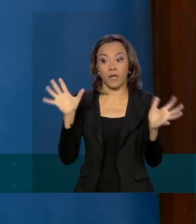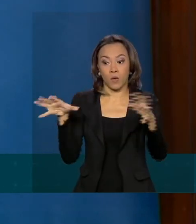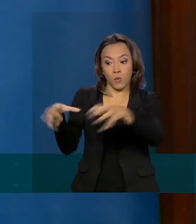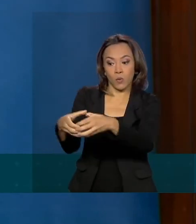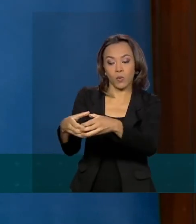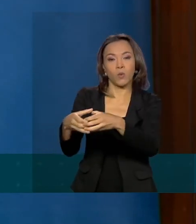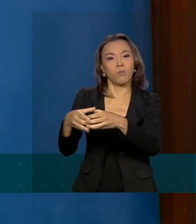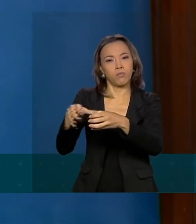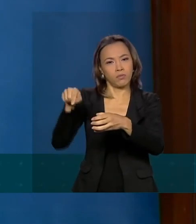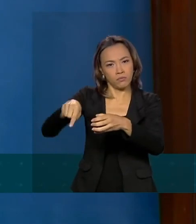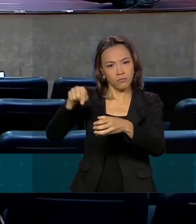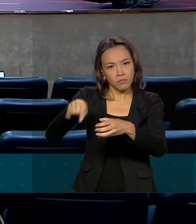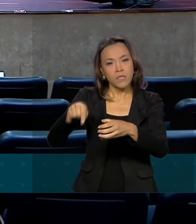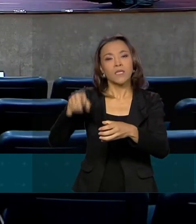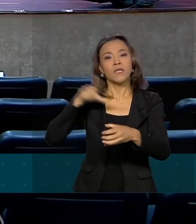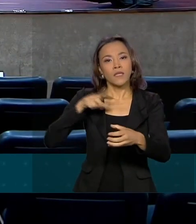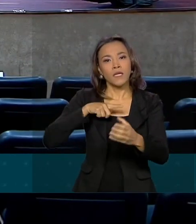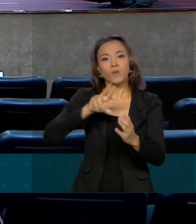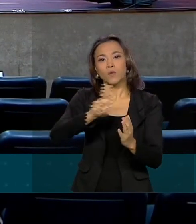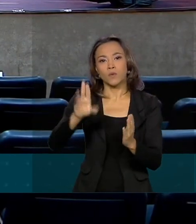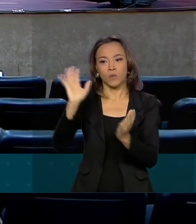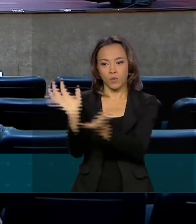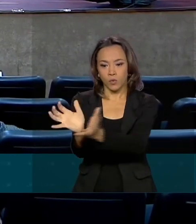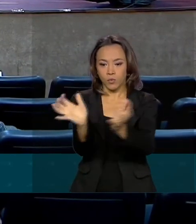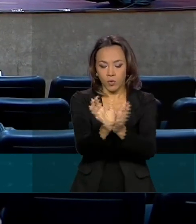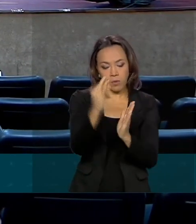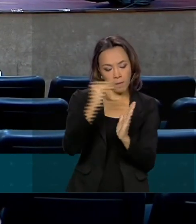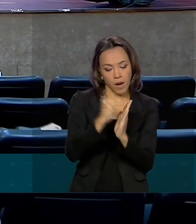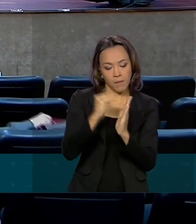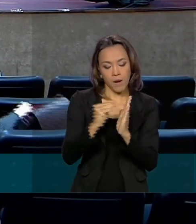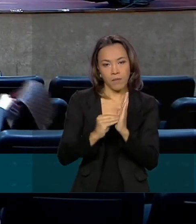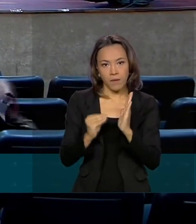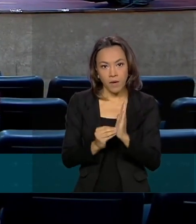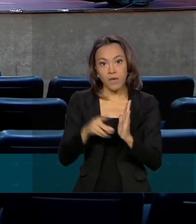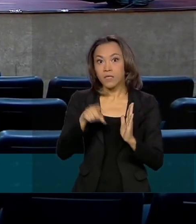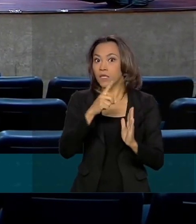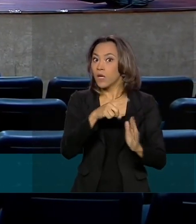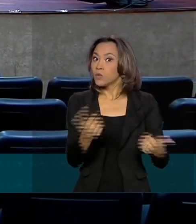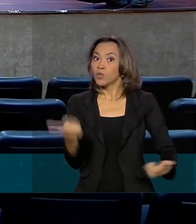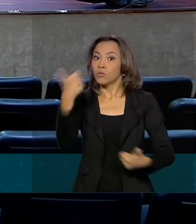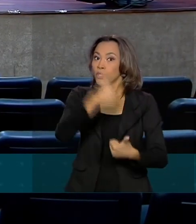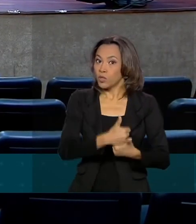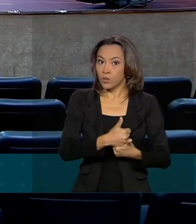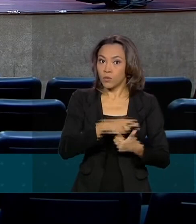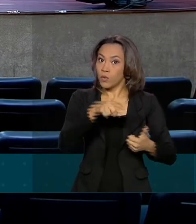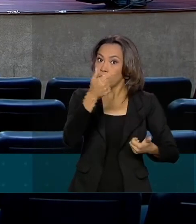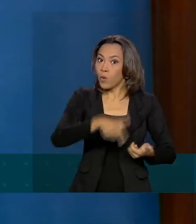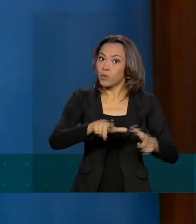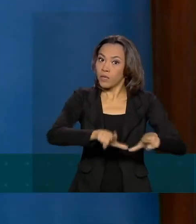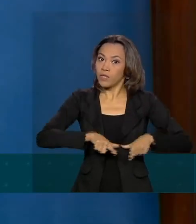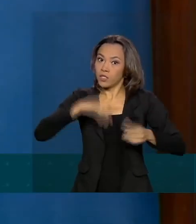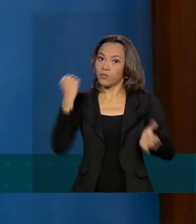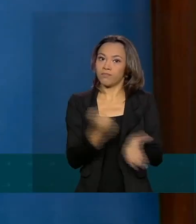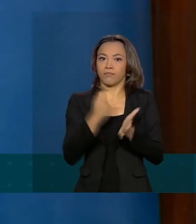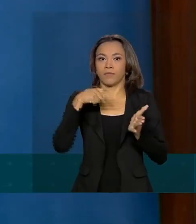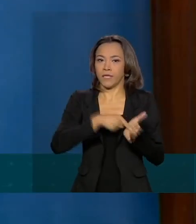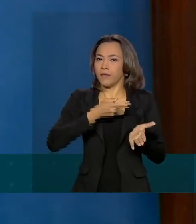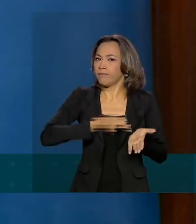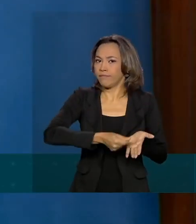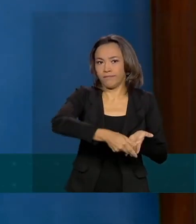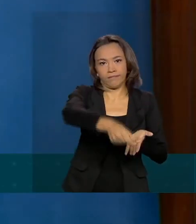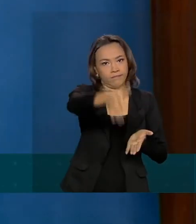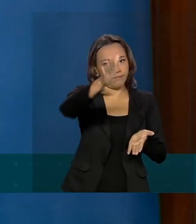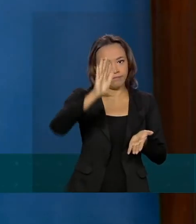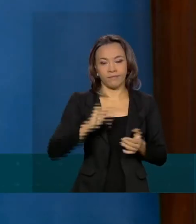previamente definidos nos estudos. Ele não substitui o registro definitivo da Anvisa. A ameaça